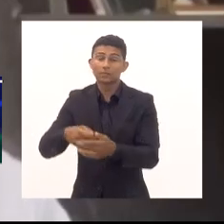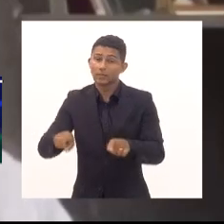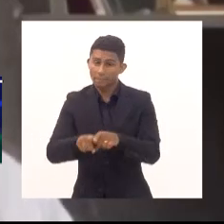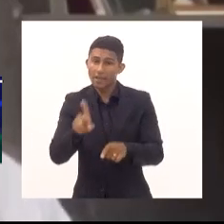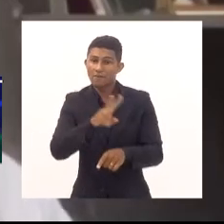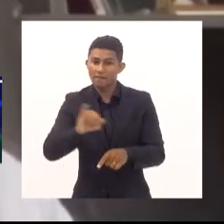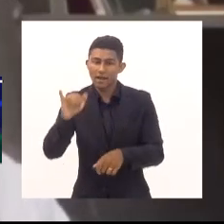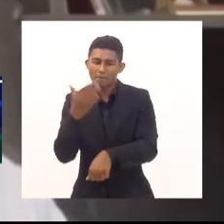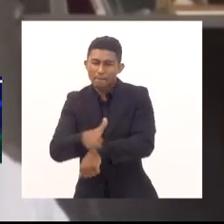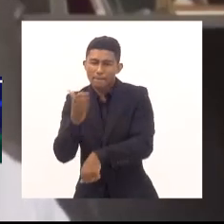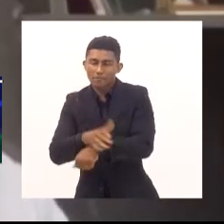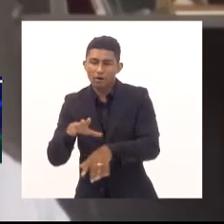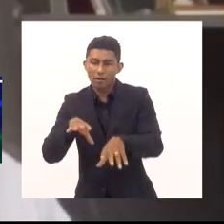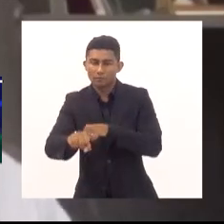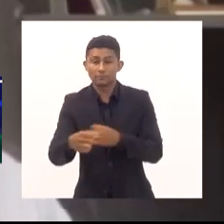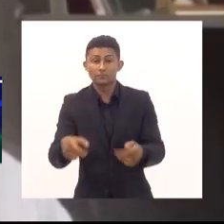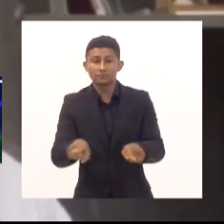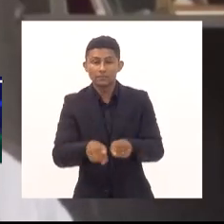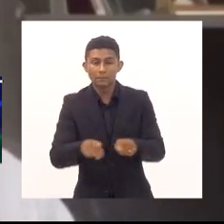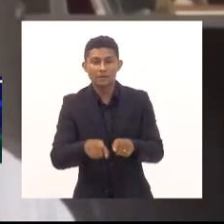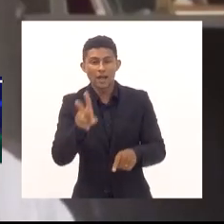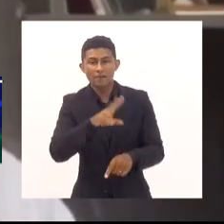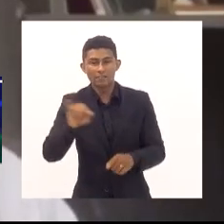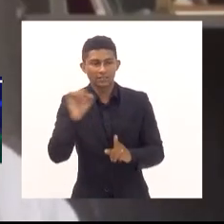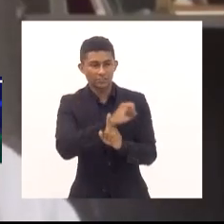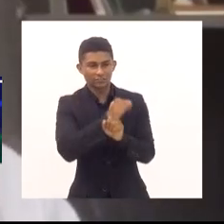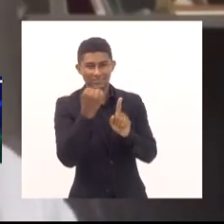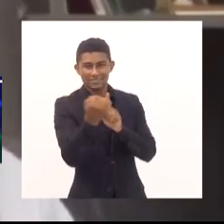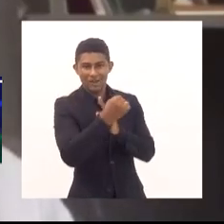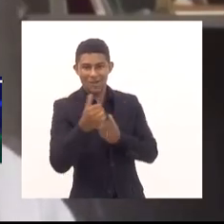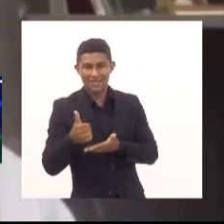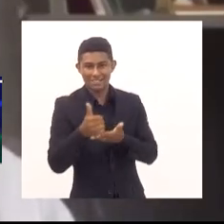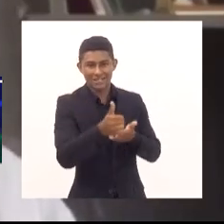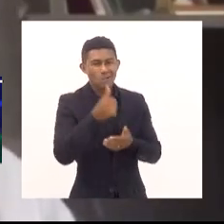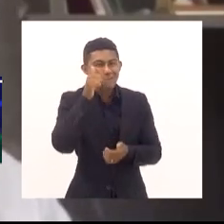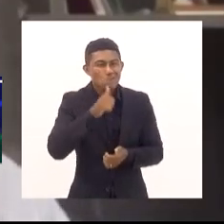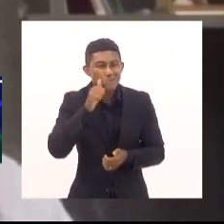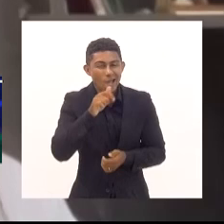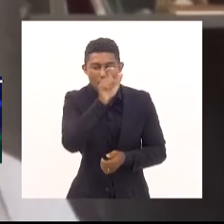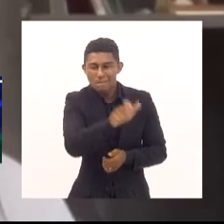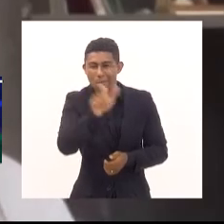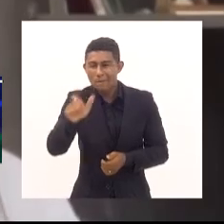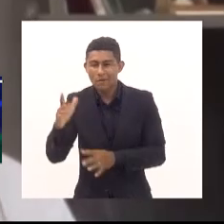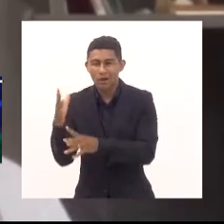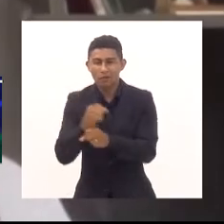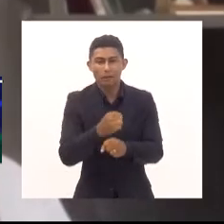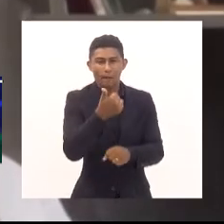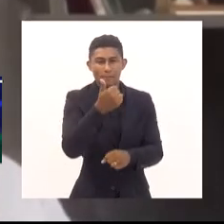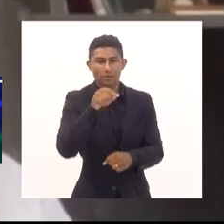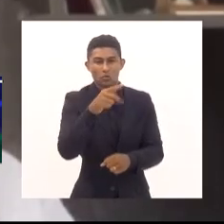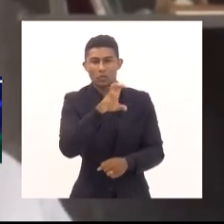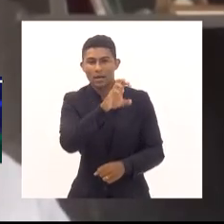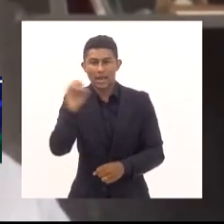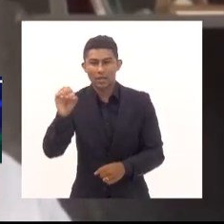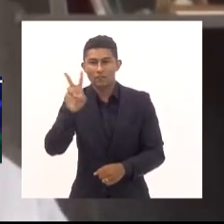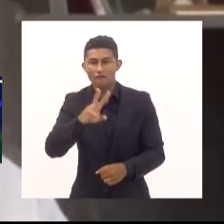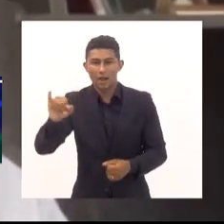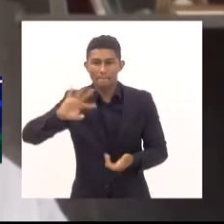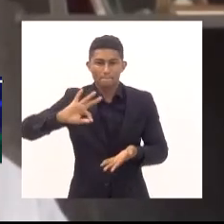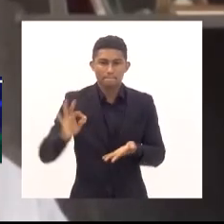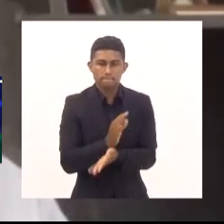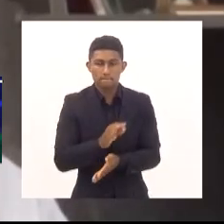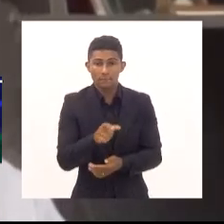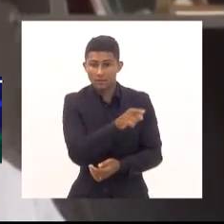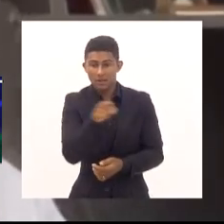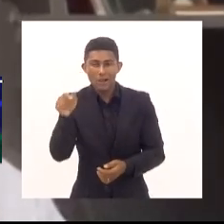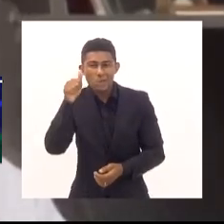aí cerca de 1.500 assistentes sociais. E essas mulheres que participarão com auxílio